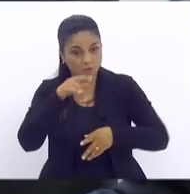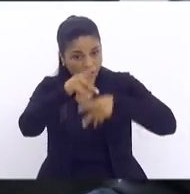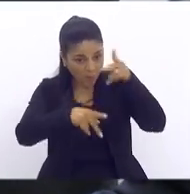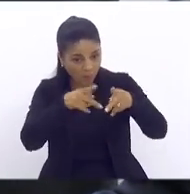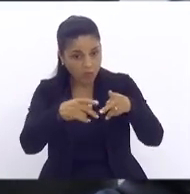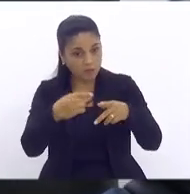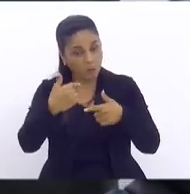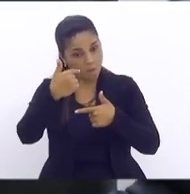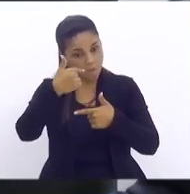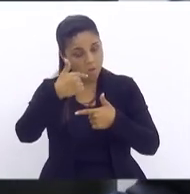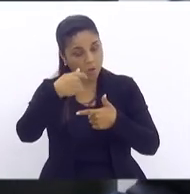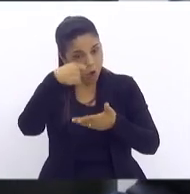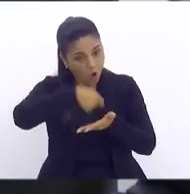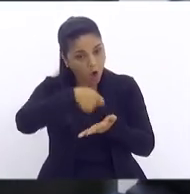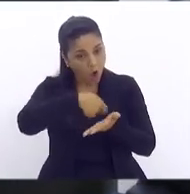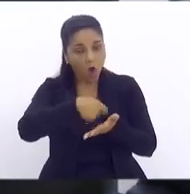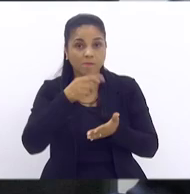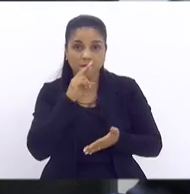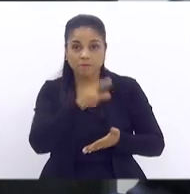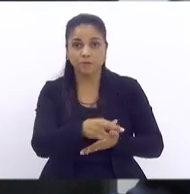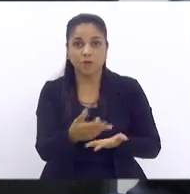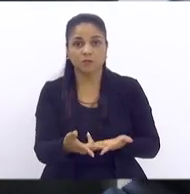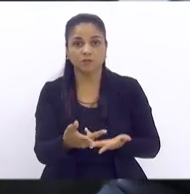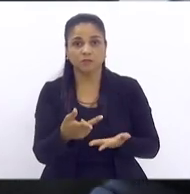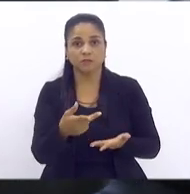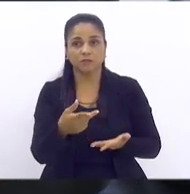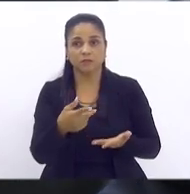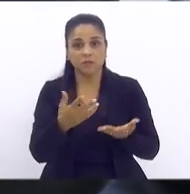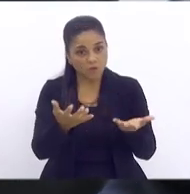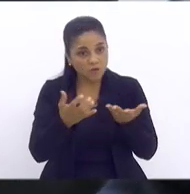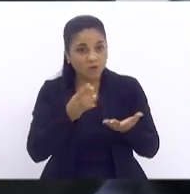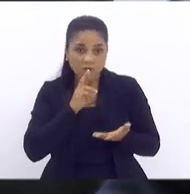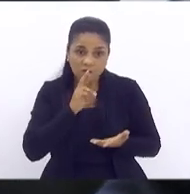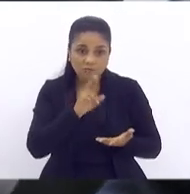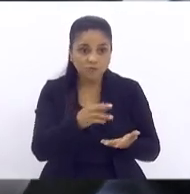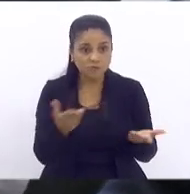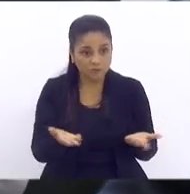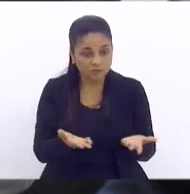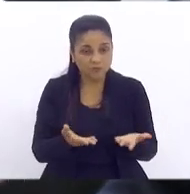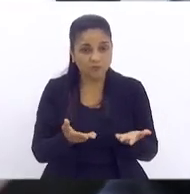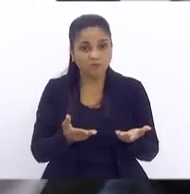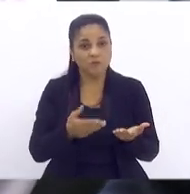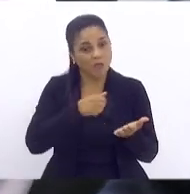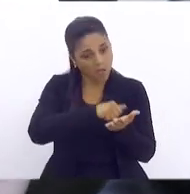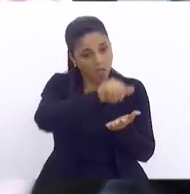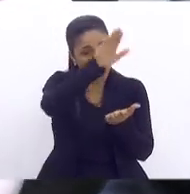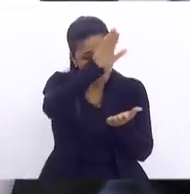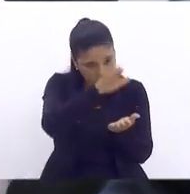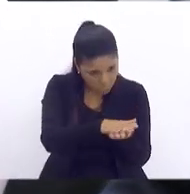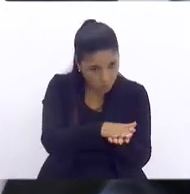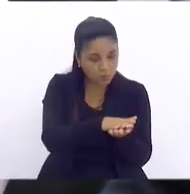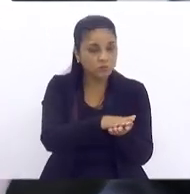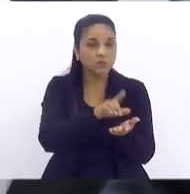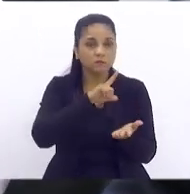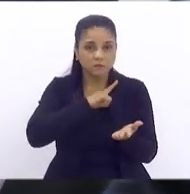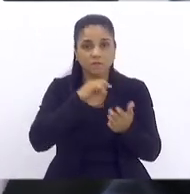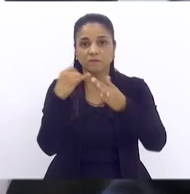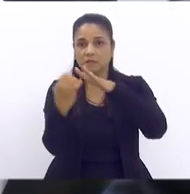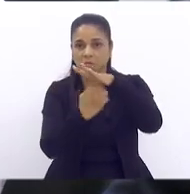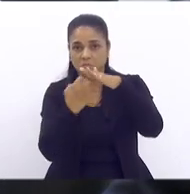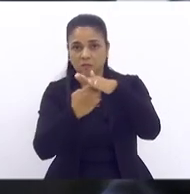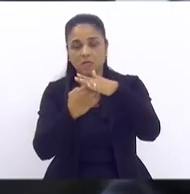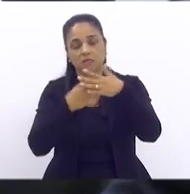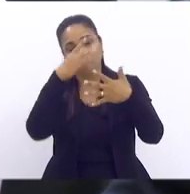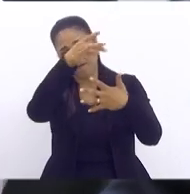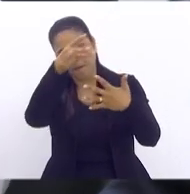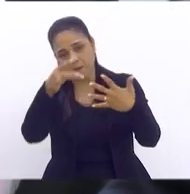nós resposta. E a resposta que eu queria obter era hoje, ele disse, não, a multa foi expedida através do número tal, tal,